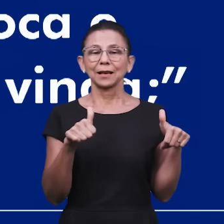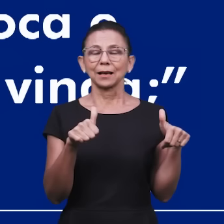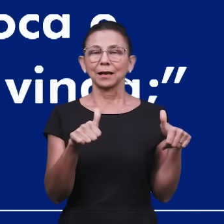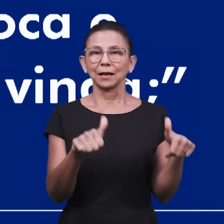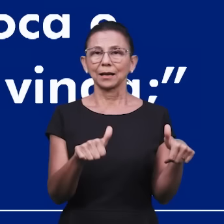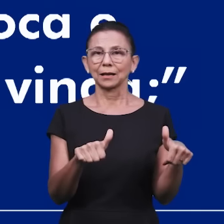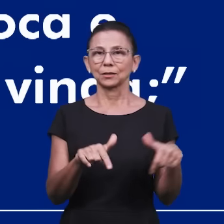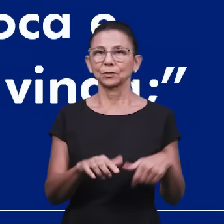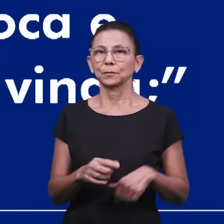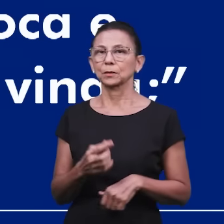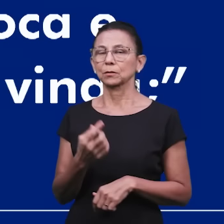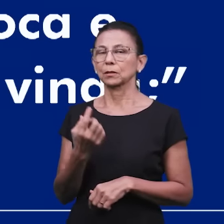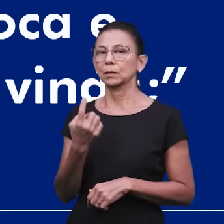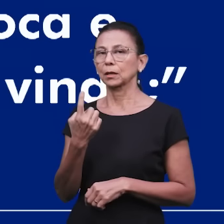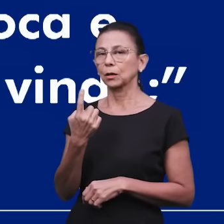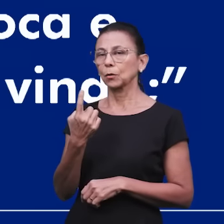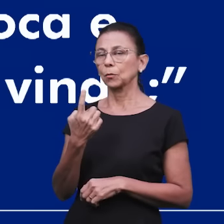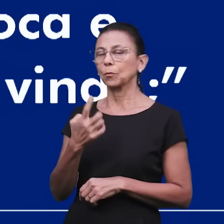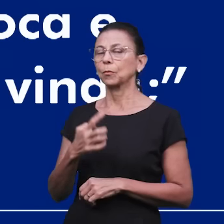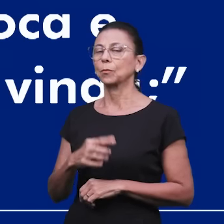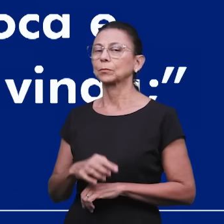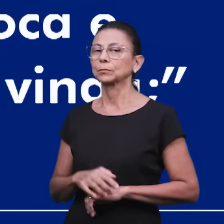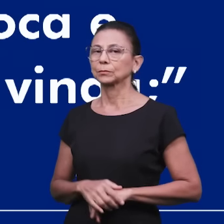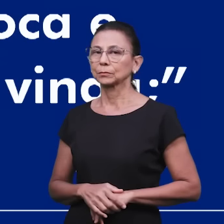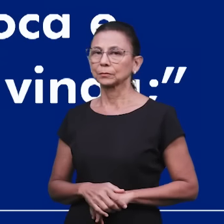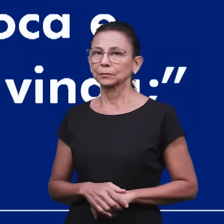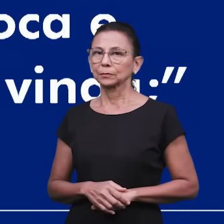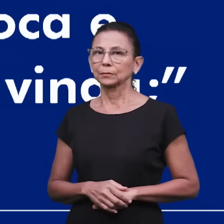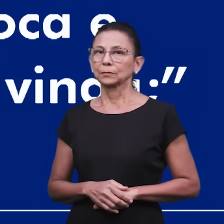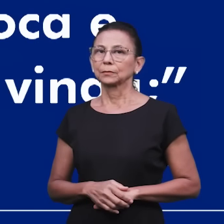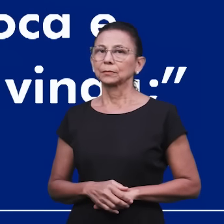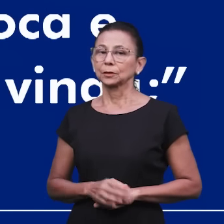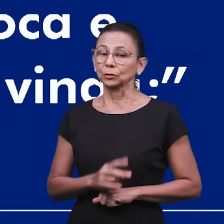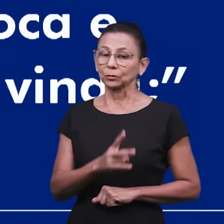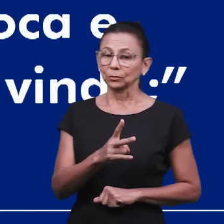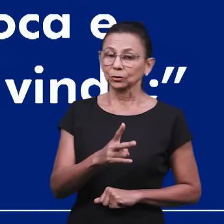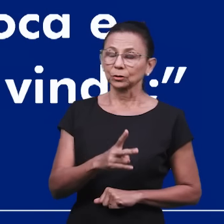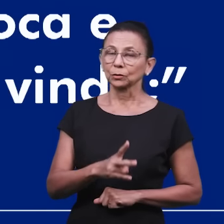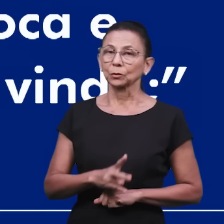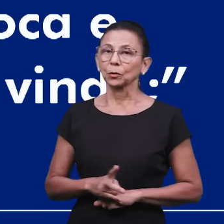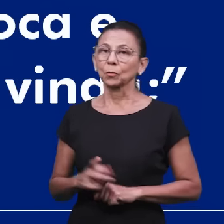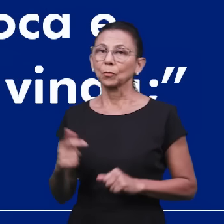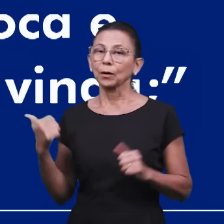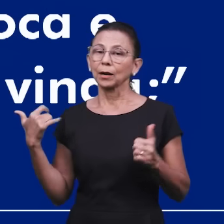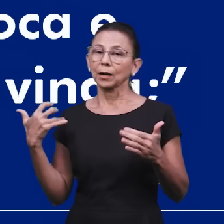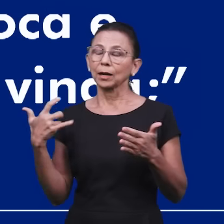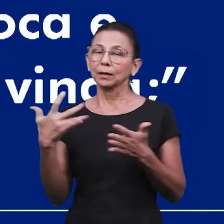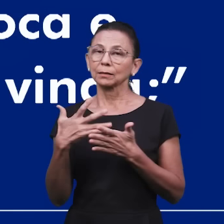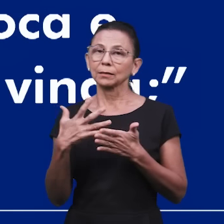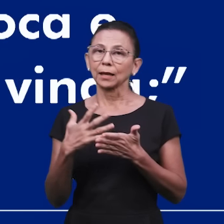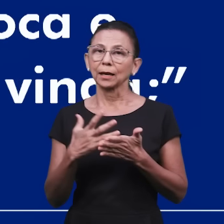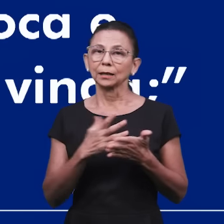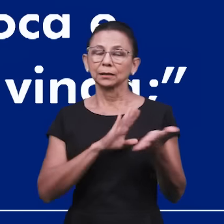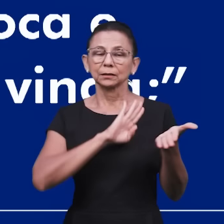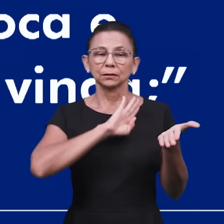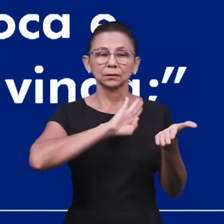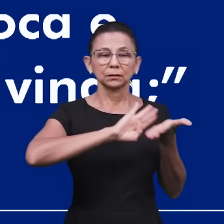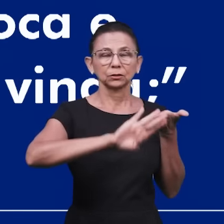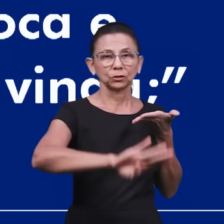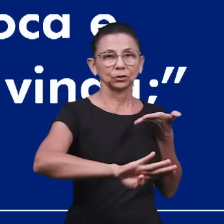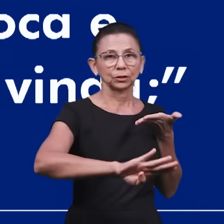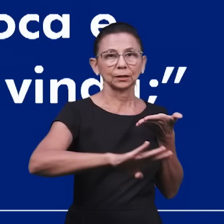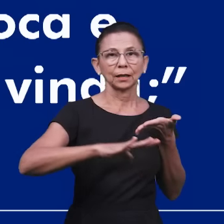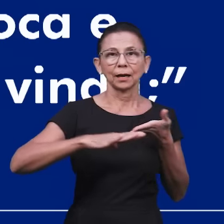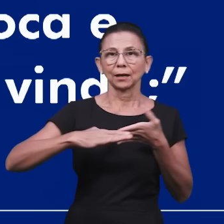que agora resiste até que do meio seja tirado. E então será revelado o iníquo, a quem o